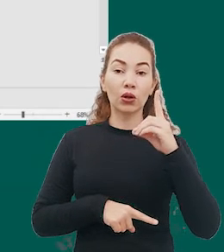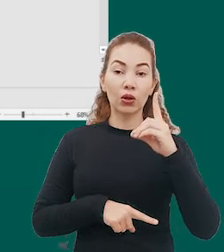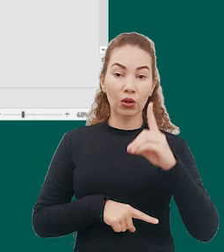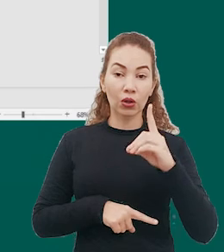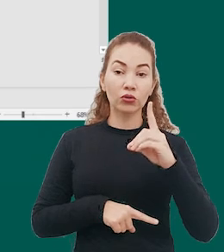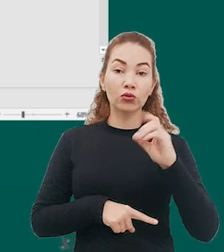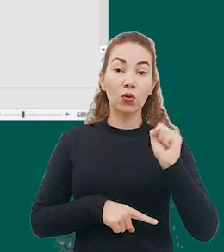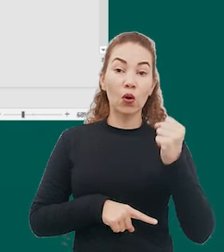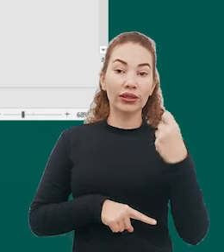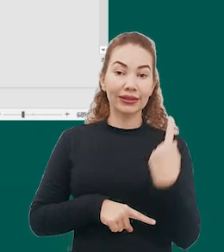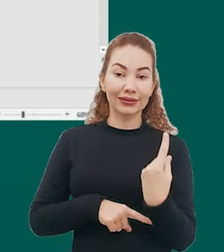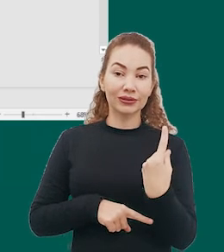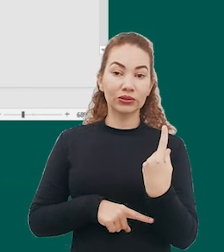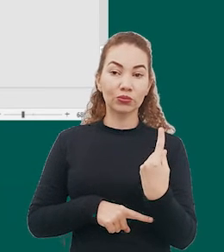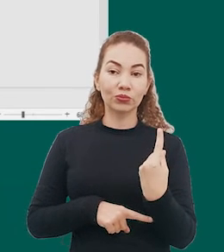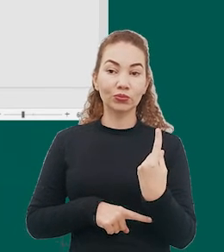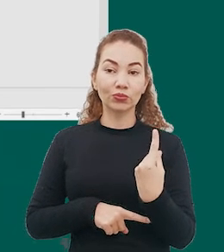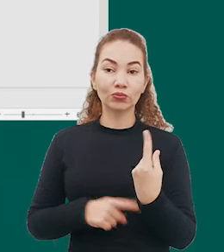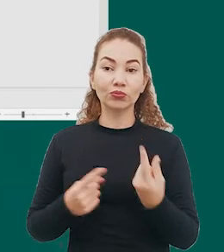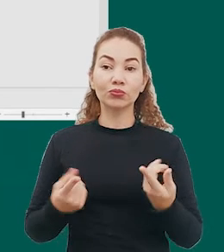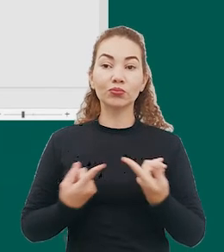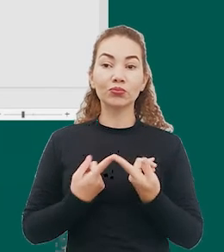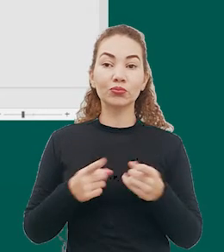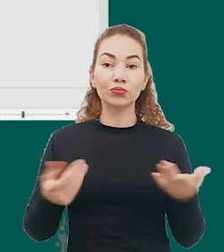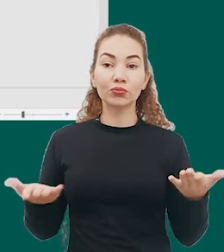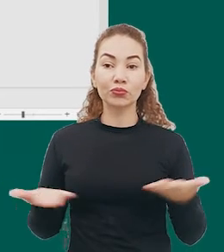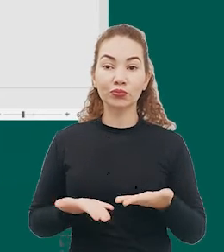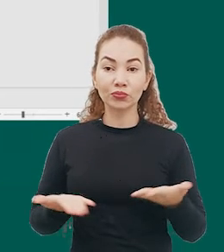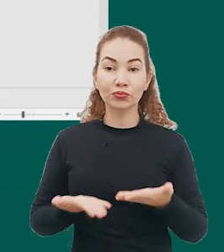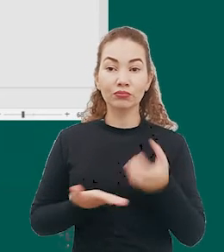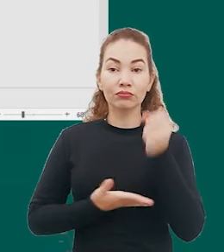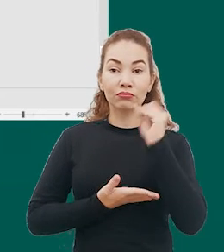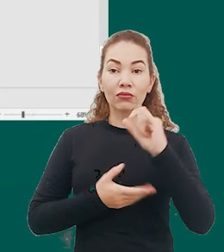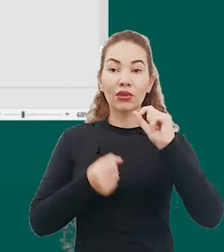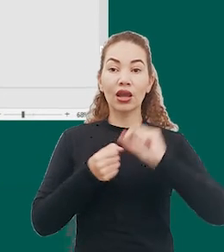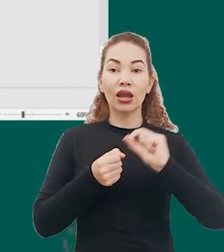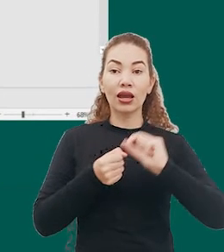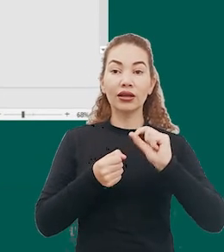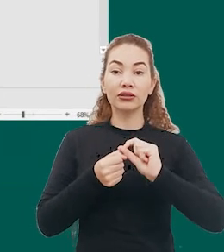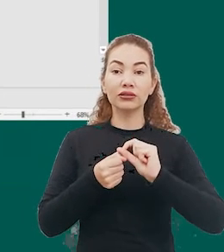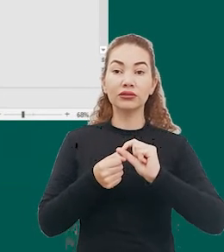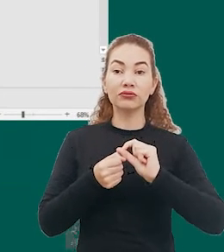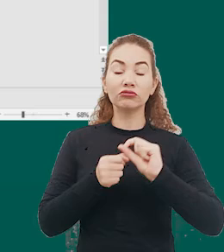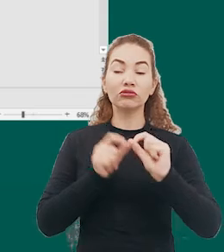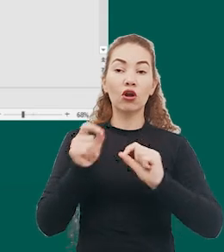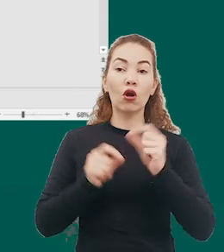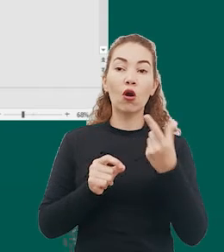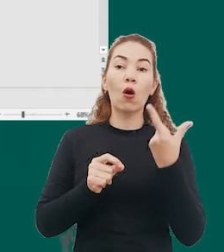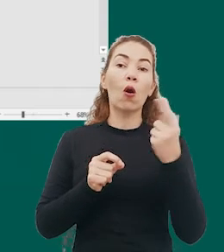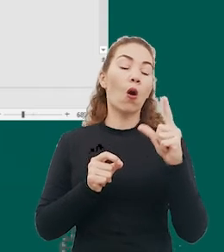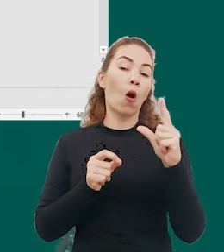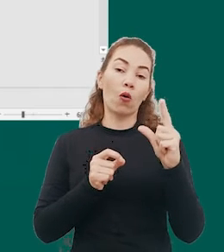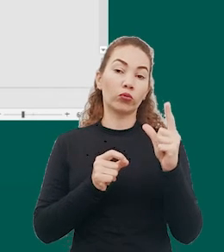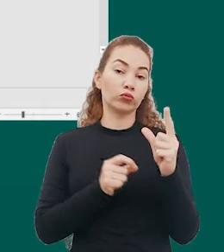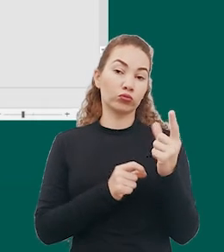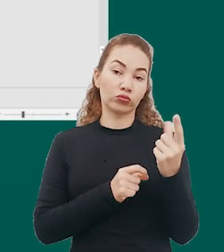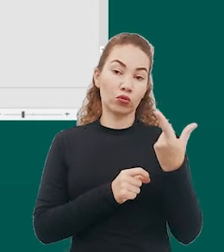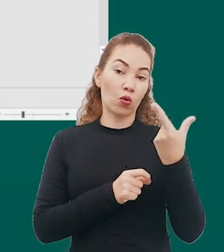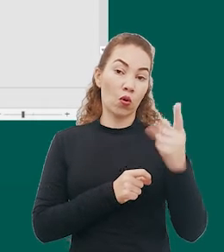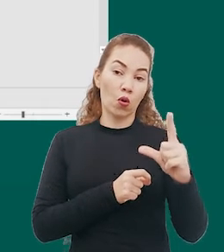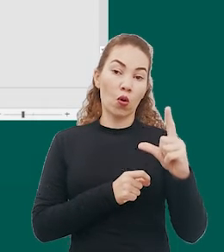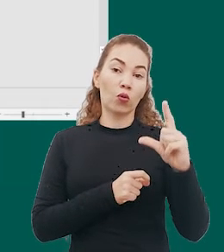81. Agora, se nós fizermos aplicação em outros criptoativos,